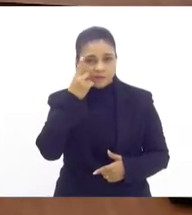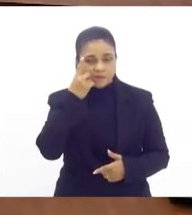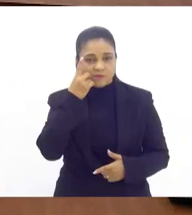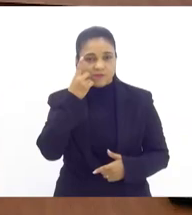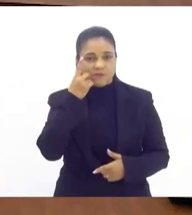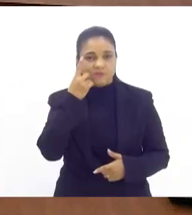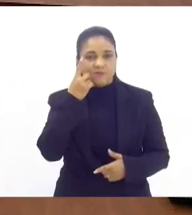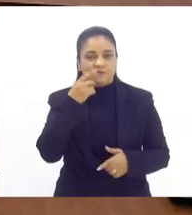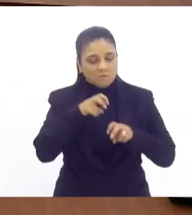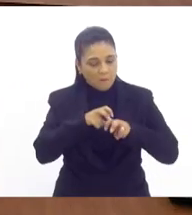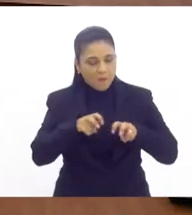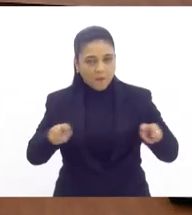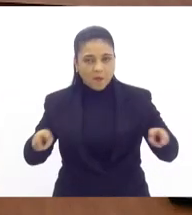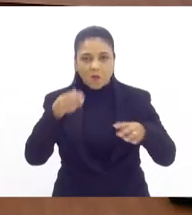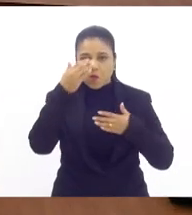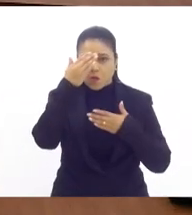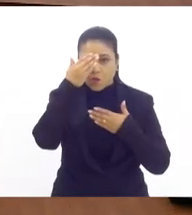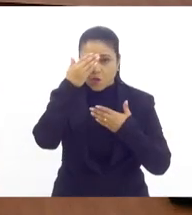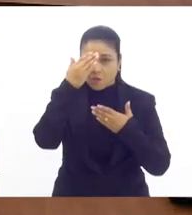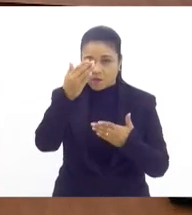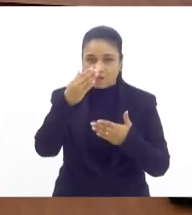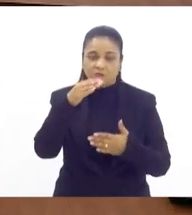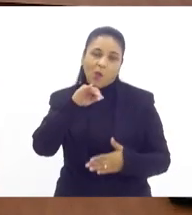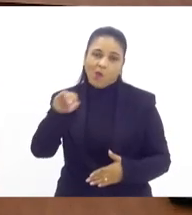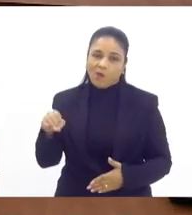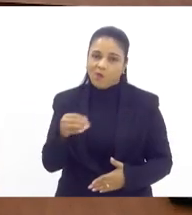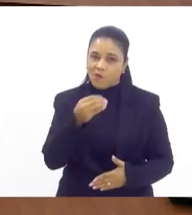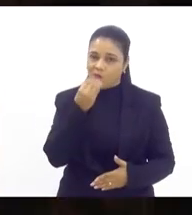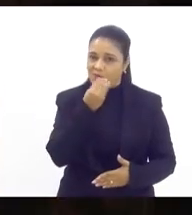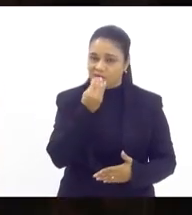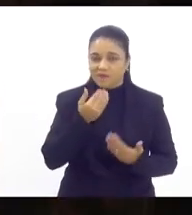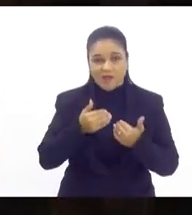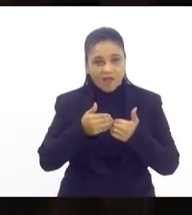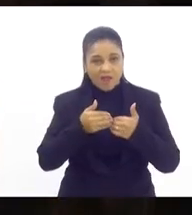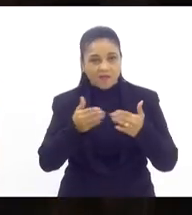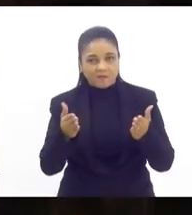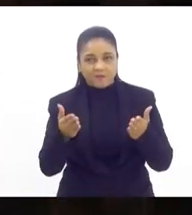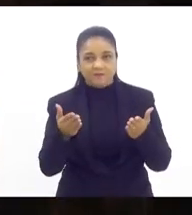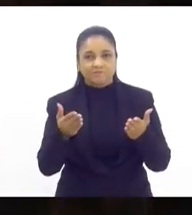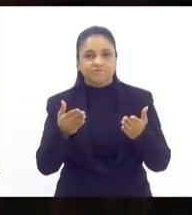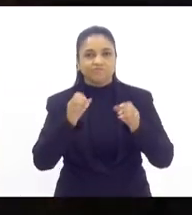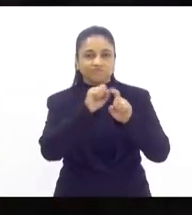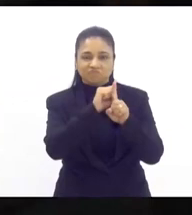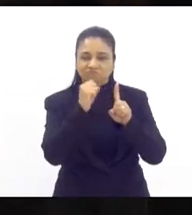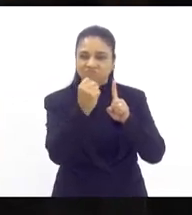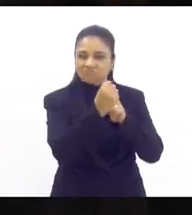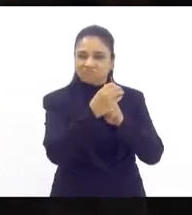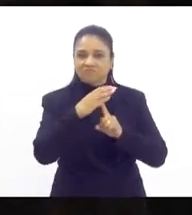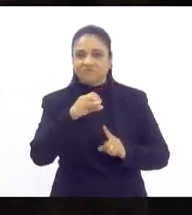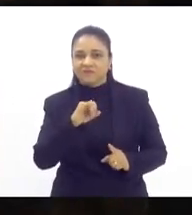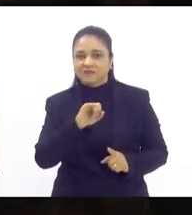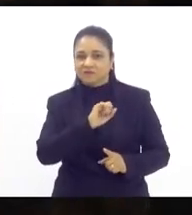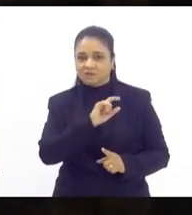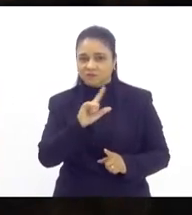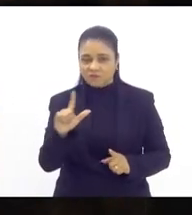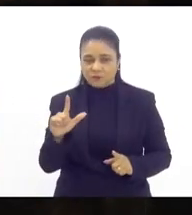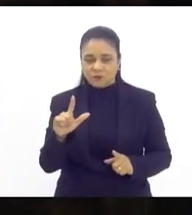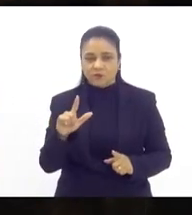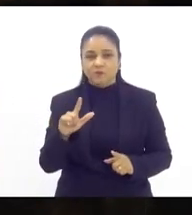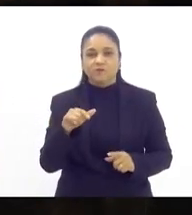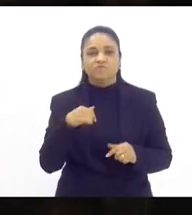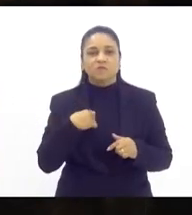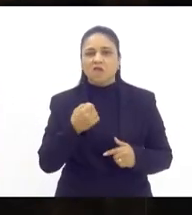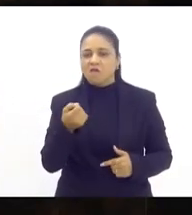integrante da mesa obrigado pela oportunidade vocês estão abrindo para a sociedade civil a oportunidade de